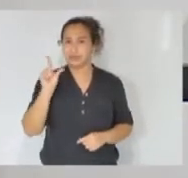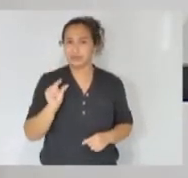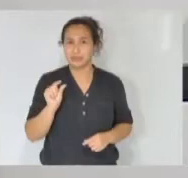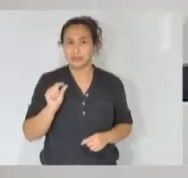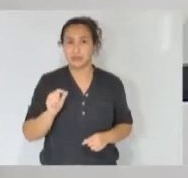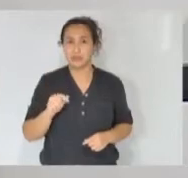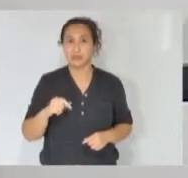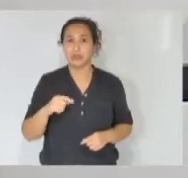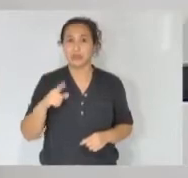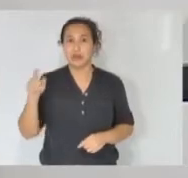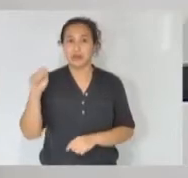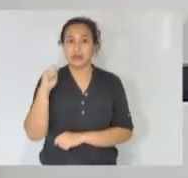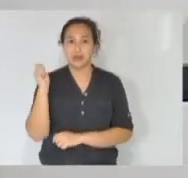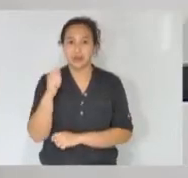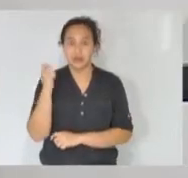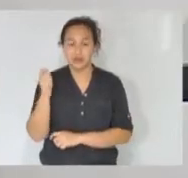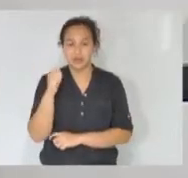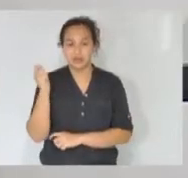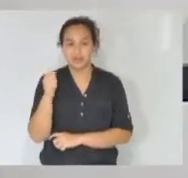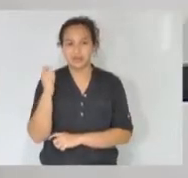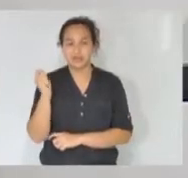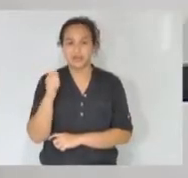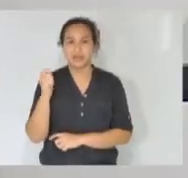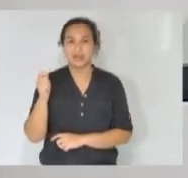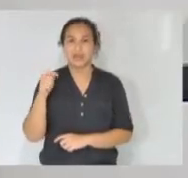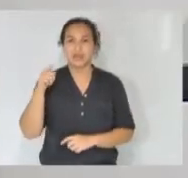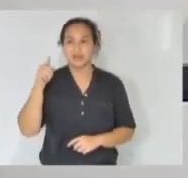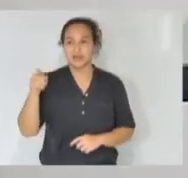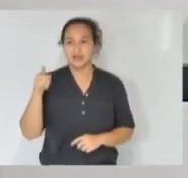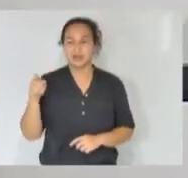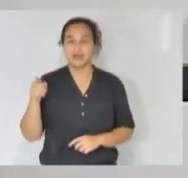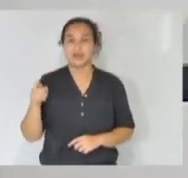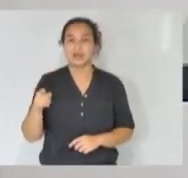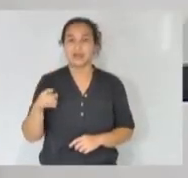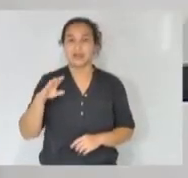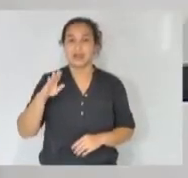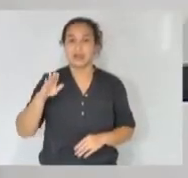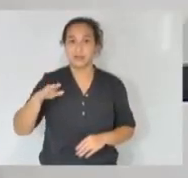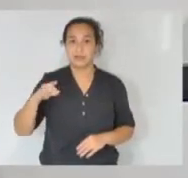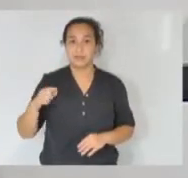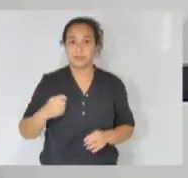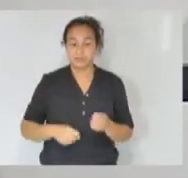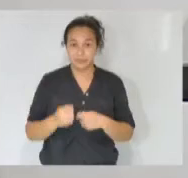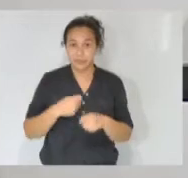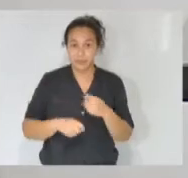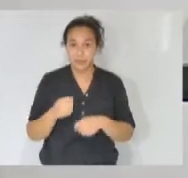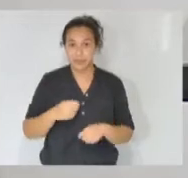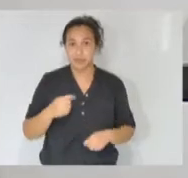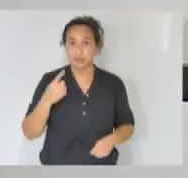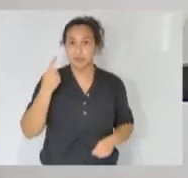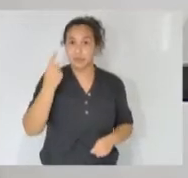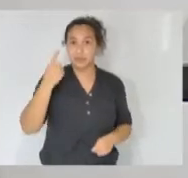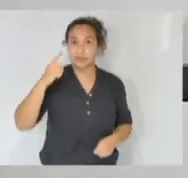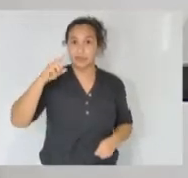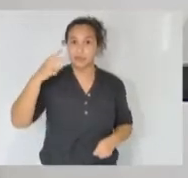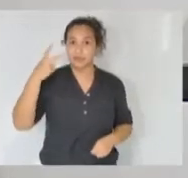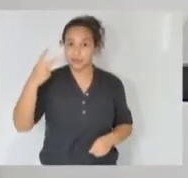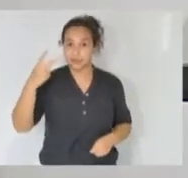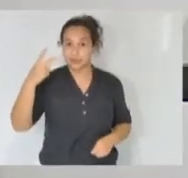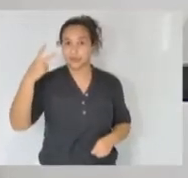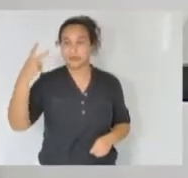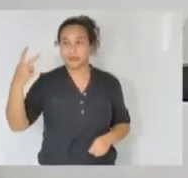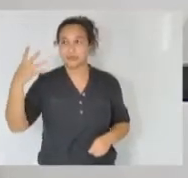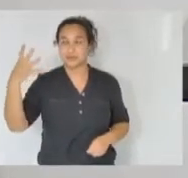o Rio Grande do Sul aprovou uma reforma que irá economizar per capita R$ 1.224,